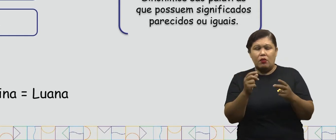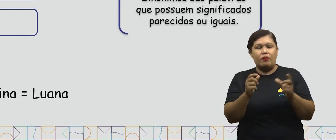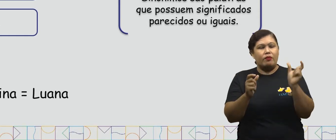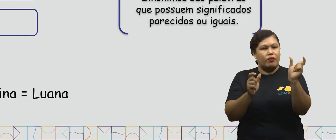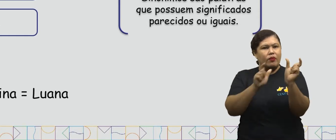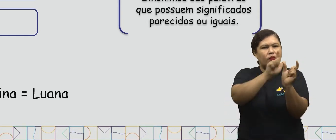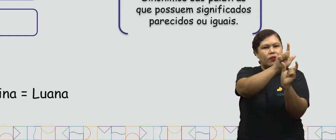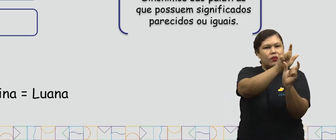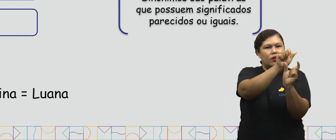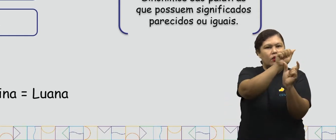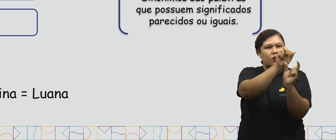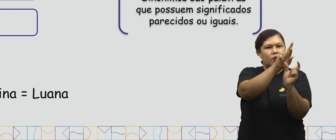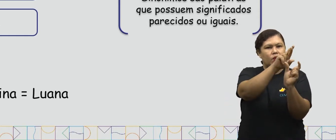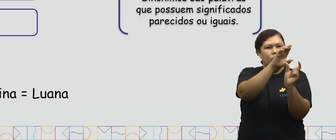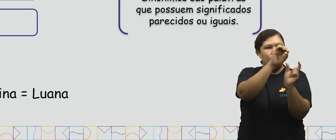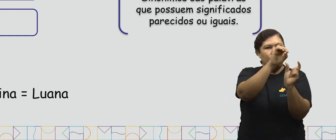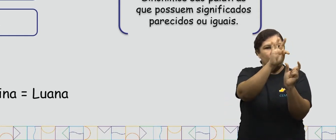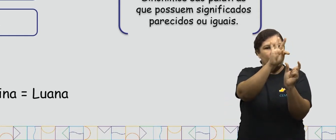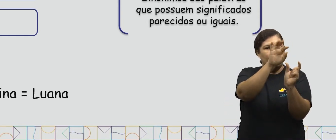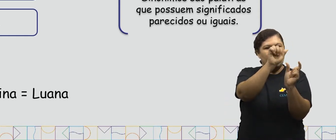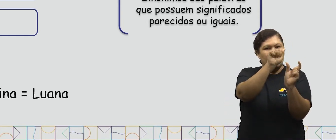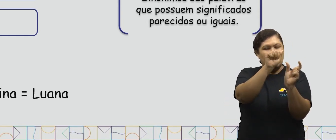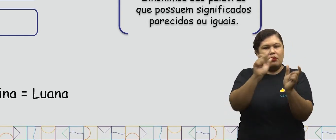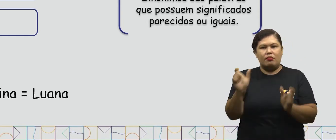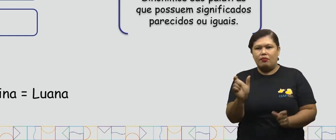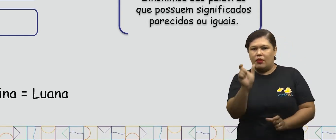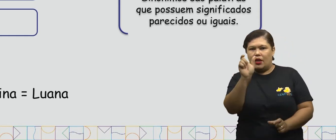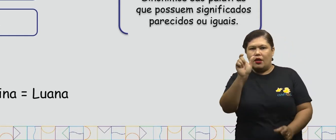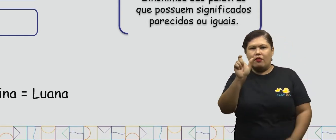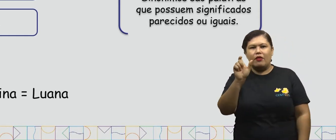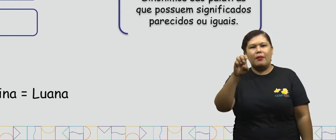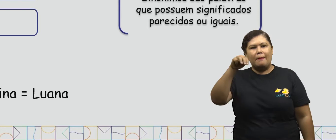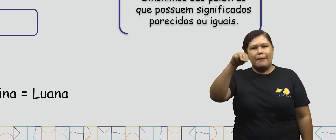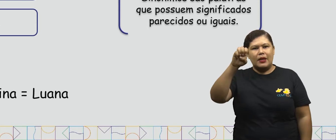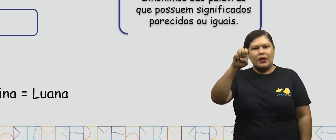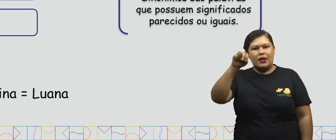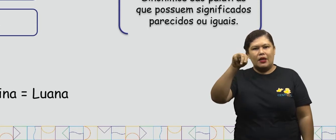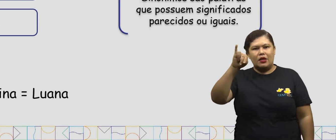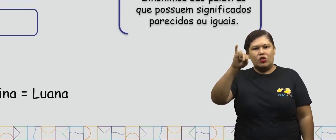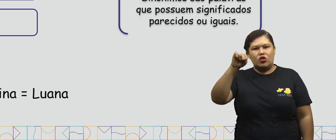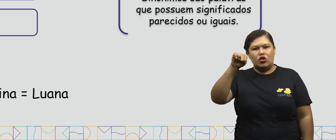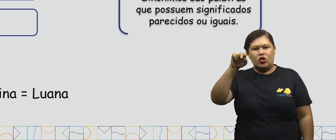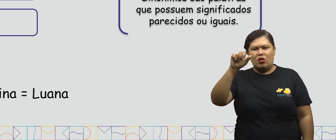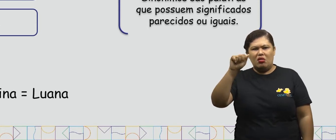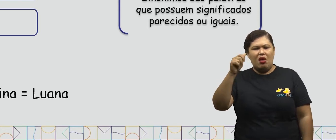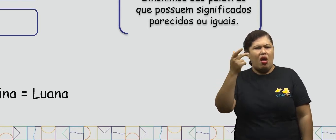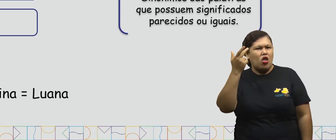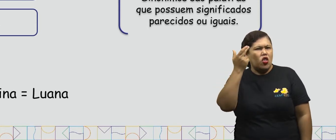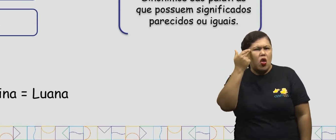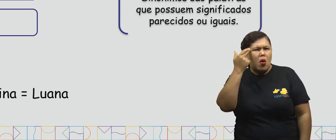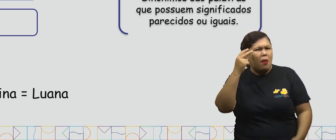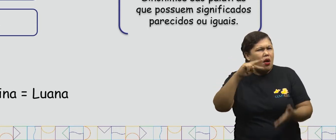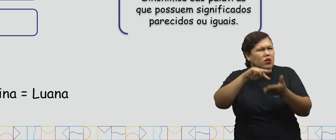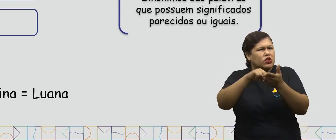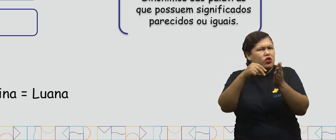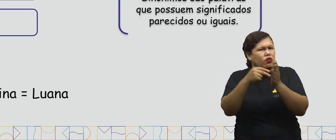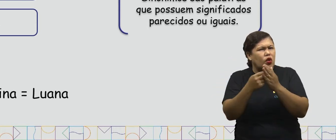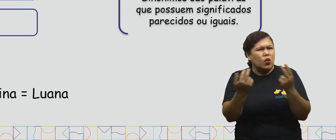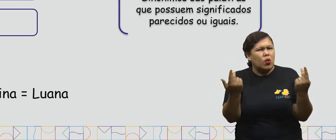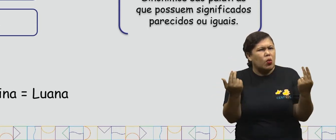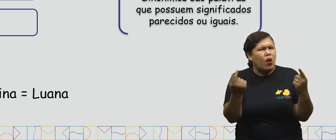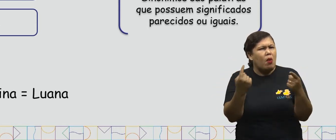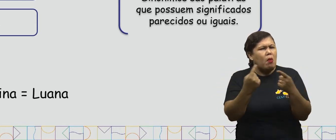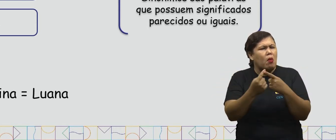garota ou menina no texto não muda o sentido da mensagem. Afinal, ao escrever garota ou menina,